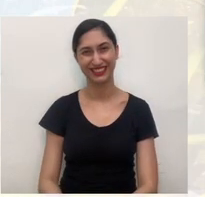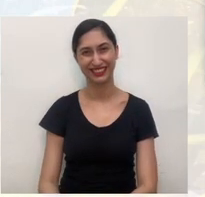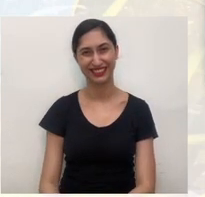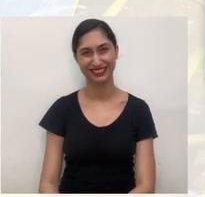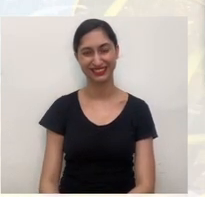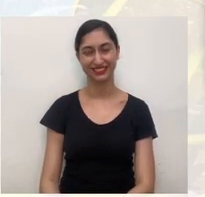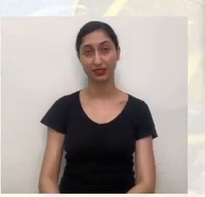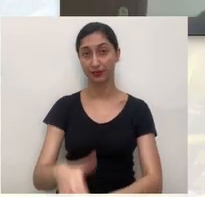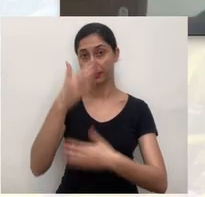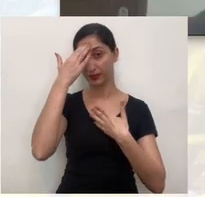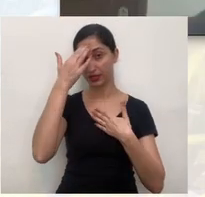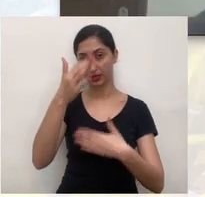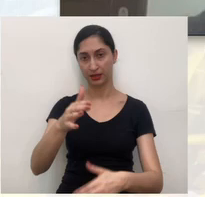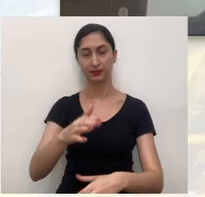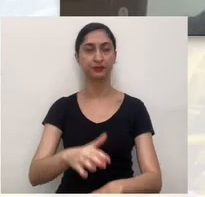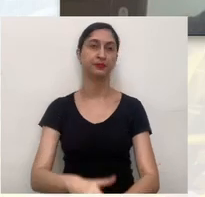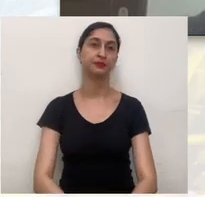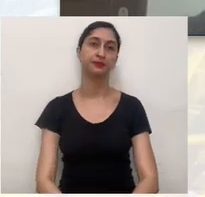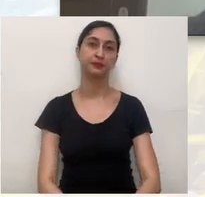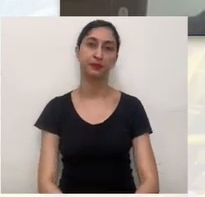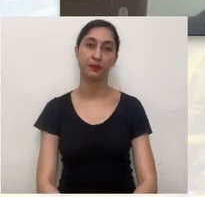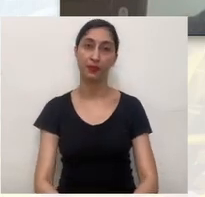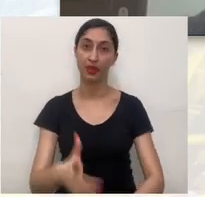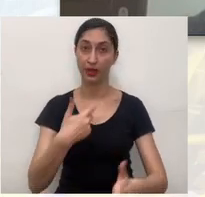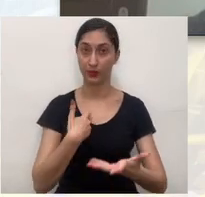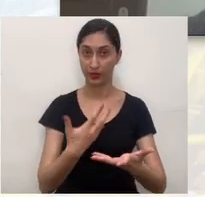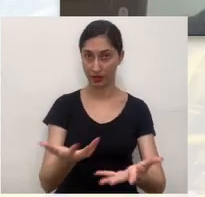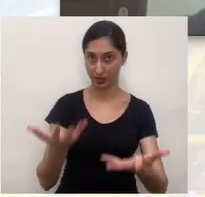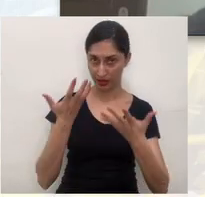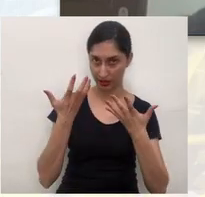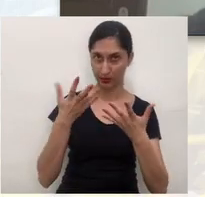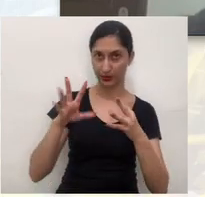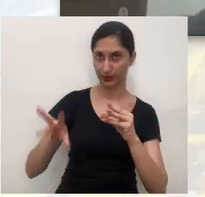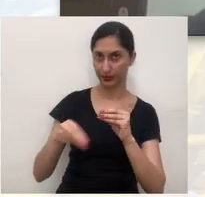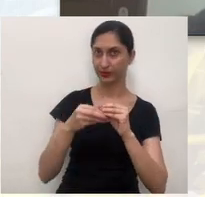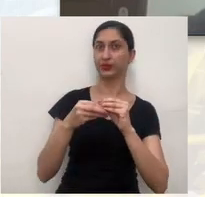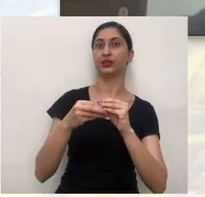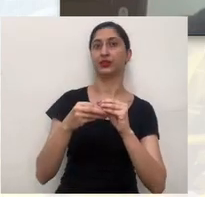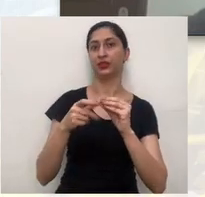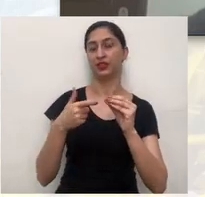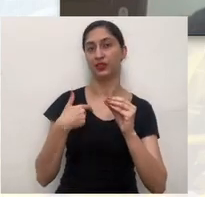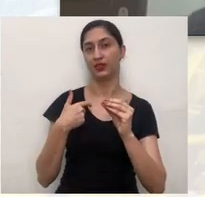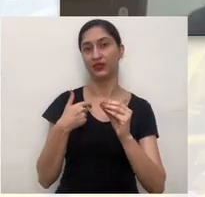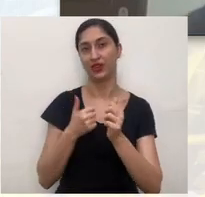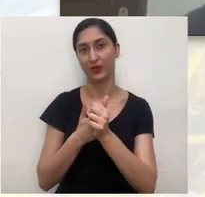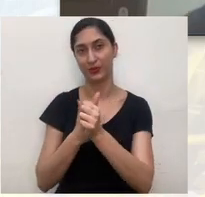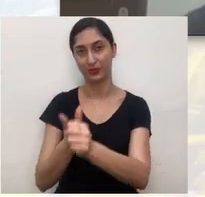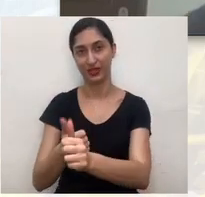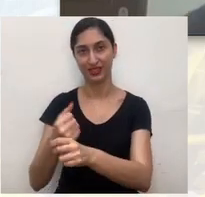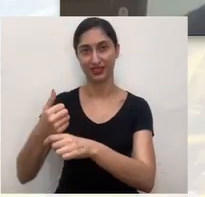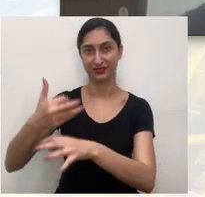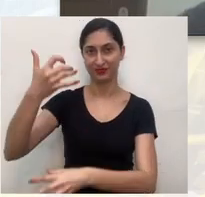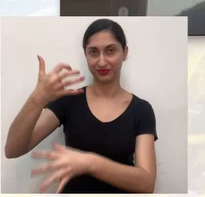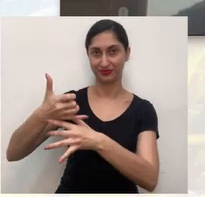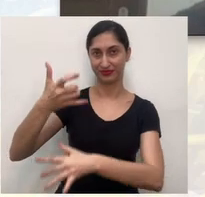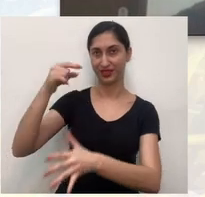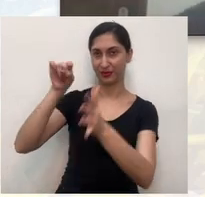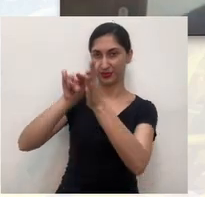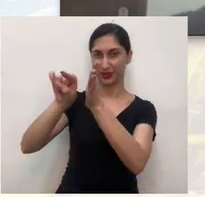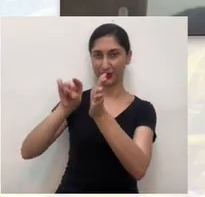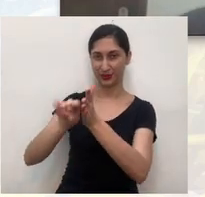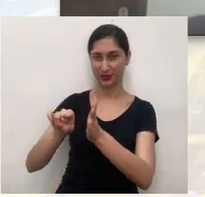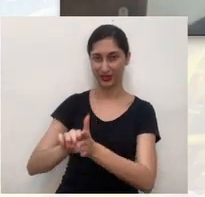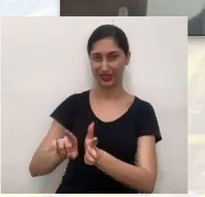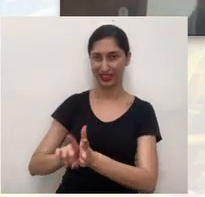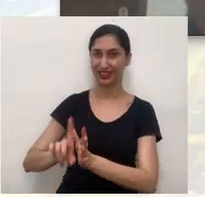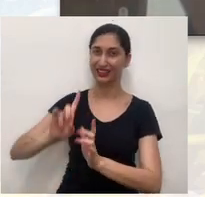Obrigada, José. Eu queria até pegar um gancho depois com essa questão que você colocou, mas eu vou seguir no chat as perguntas que foram enviadas, depois eu